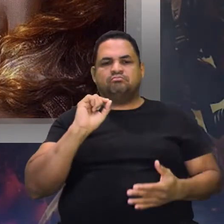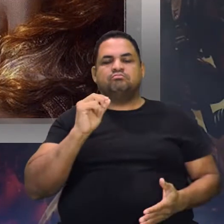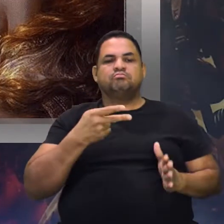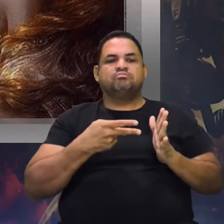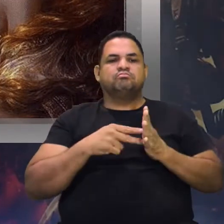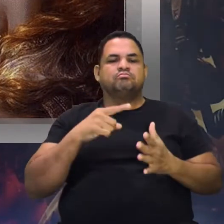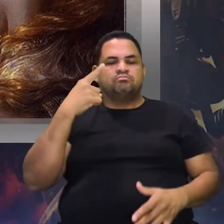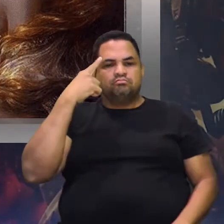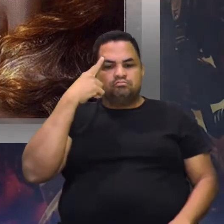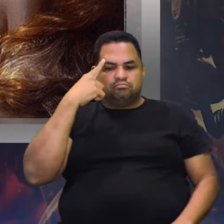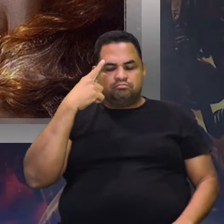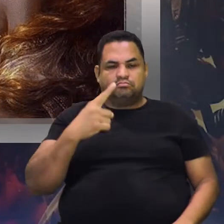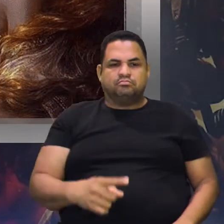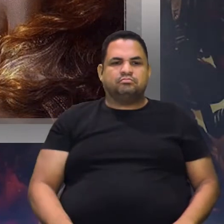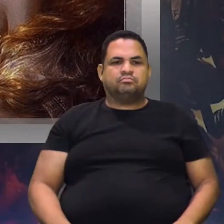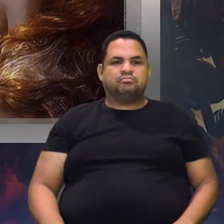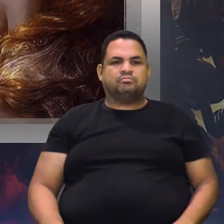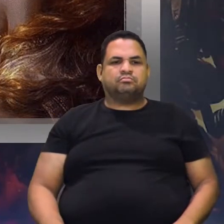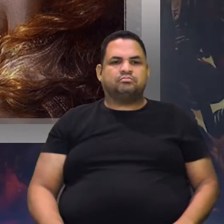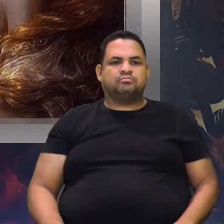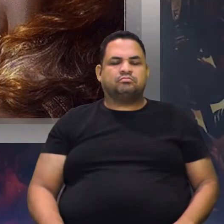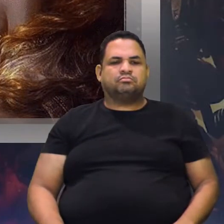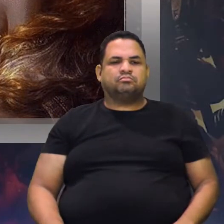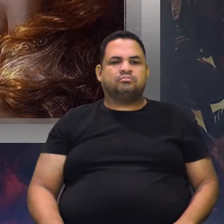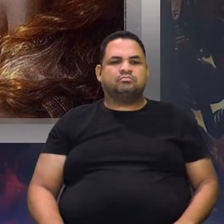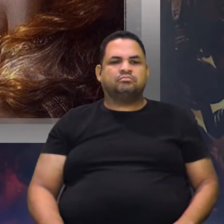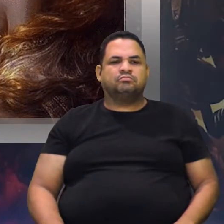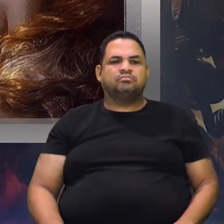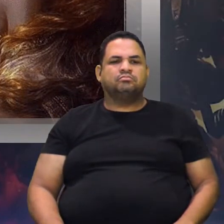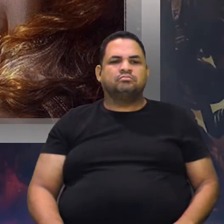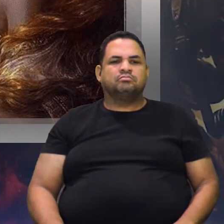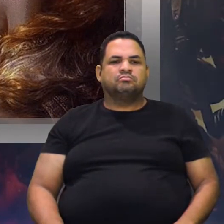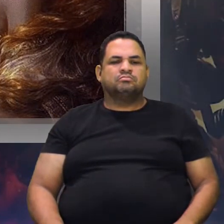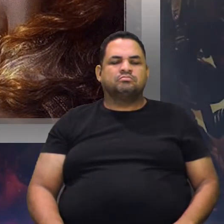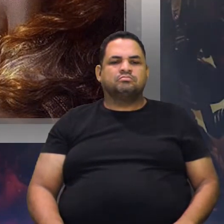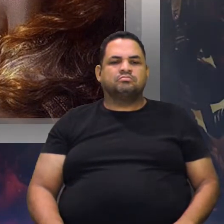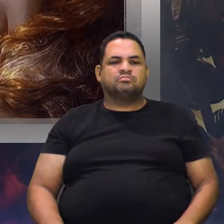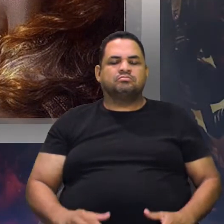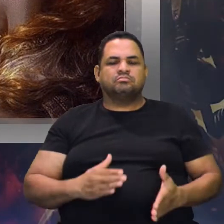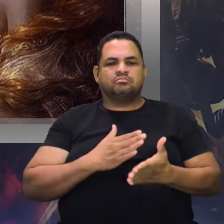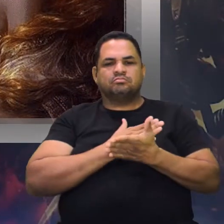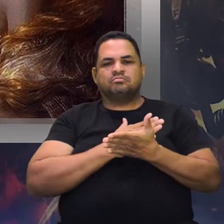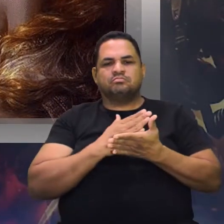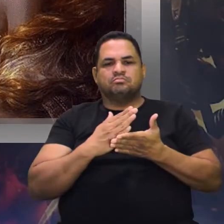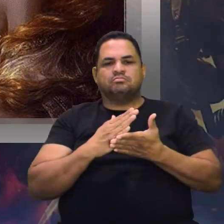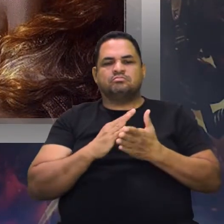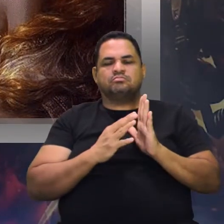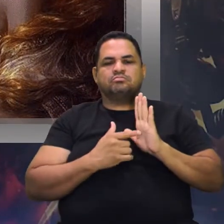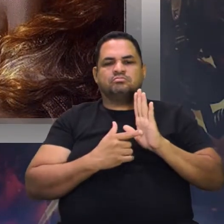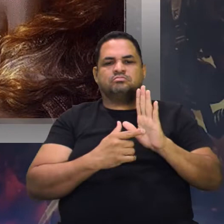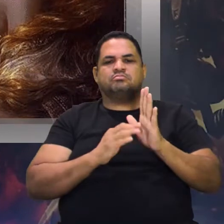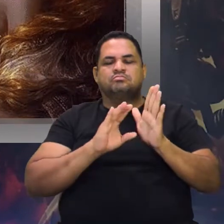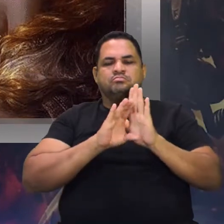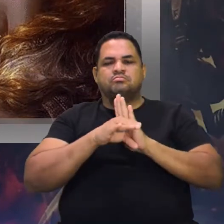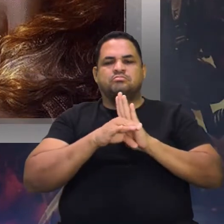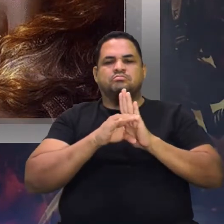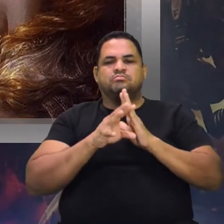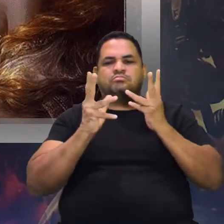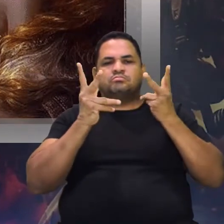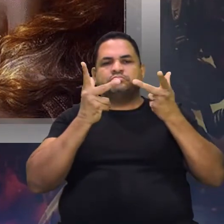Pensem nisso. A Grécia Antiga, ela começa a trazer essa definição de